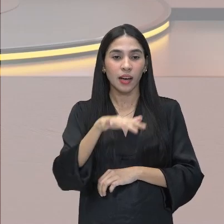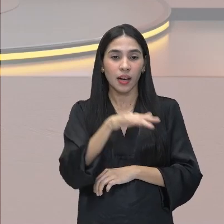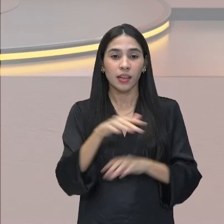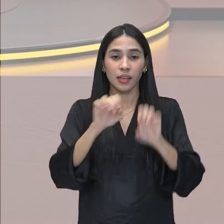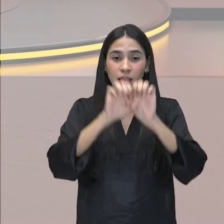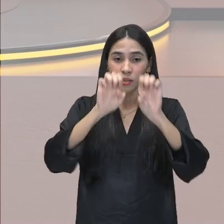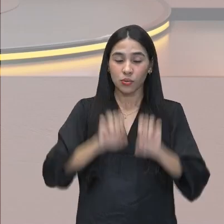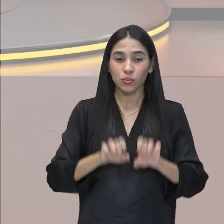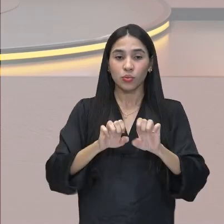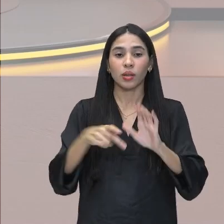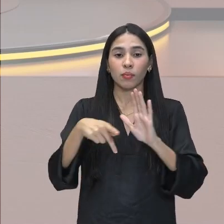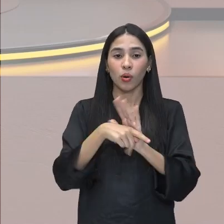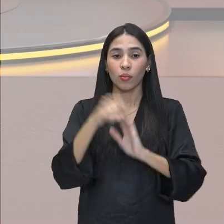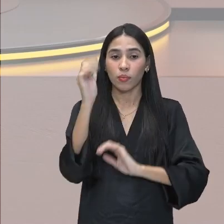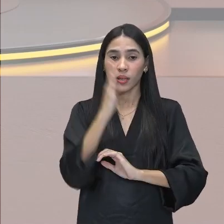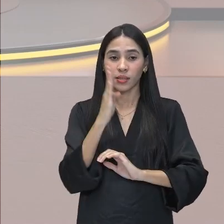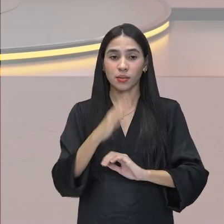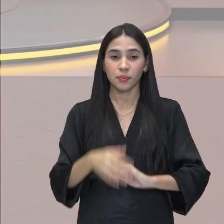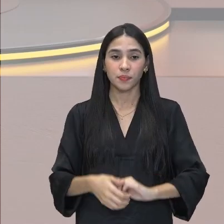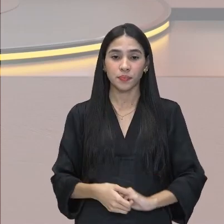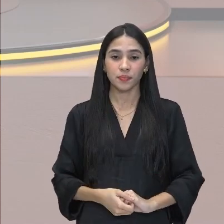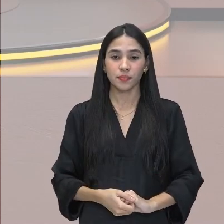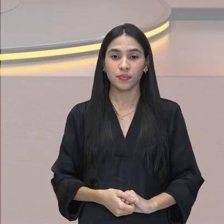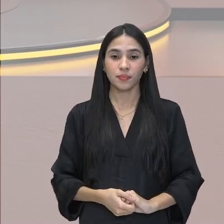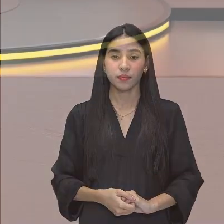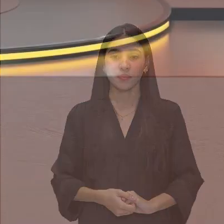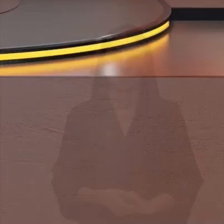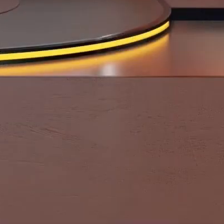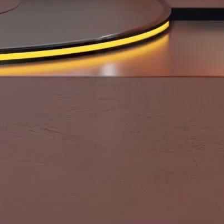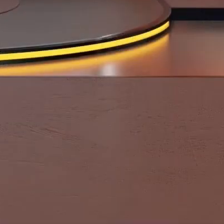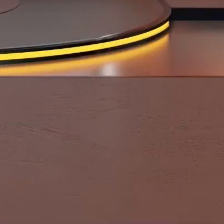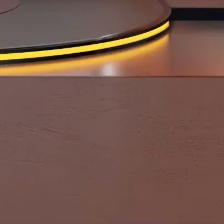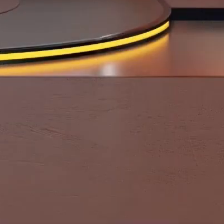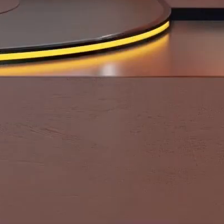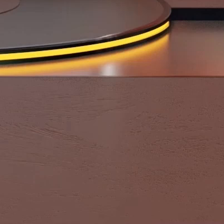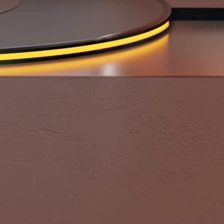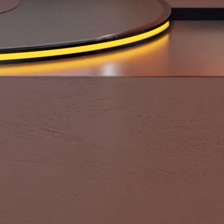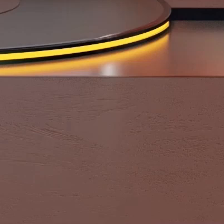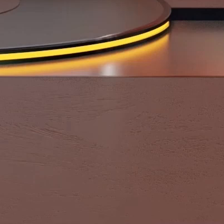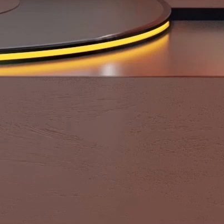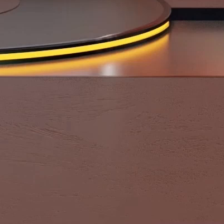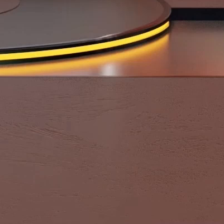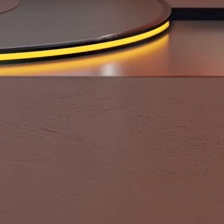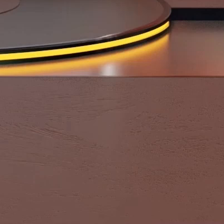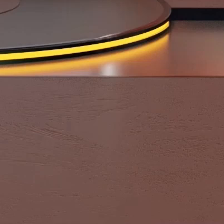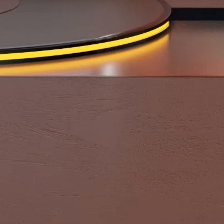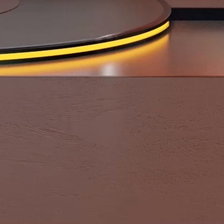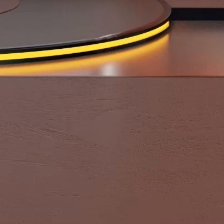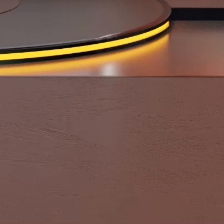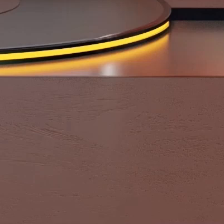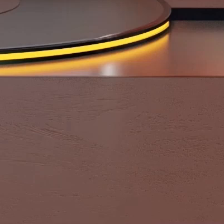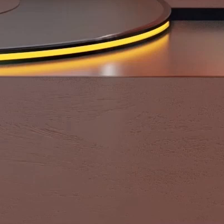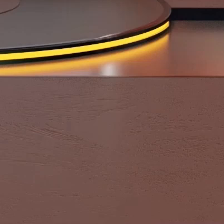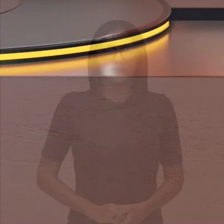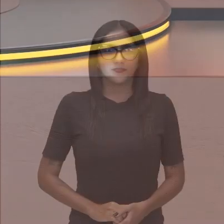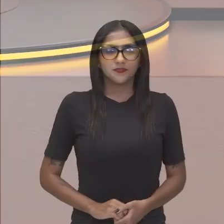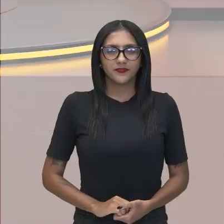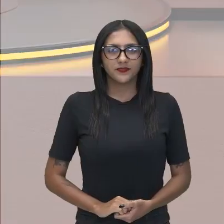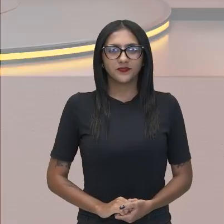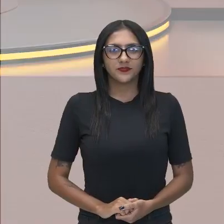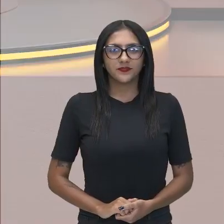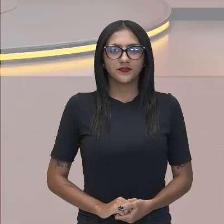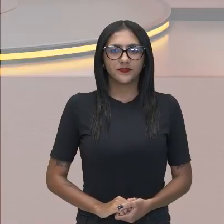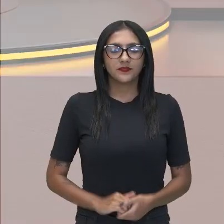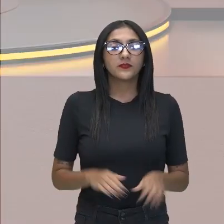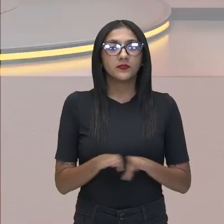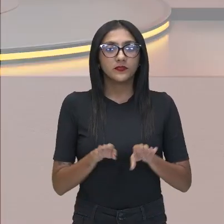estrutura demográfica do nosso país. Então, aí nós temos, até 1950, a população